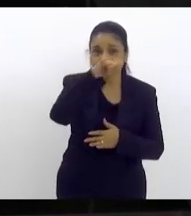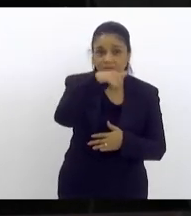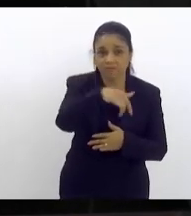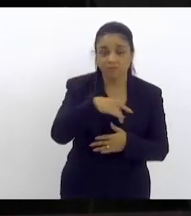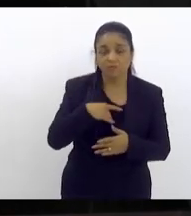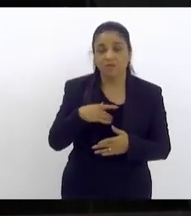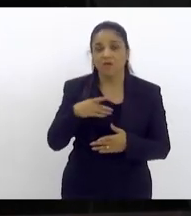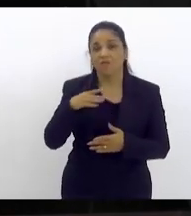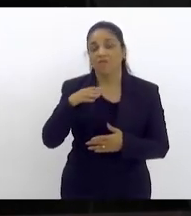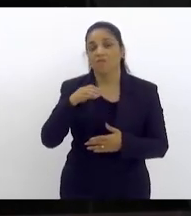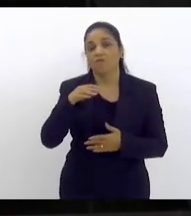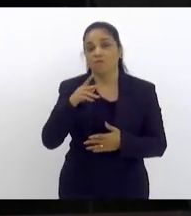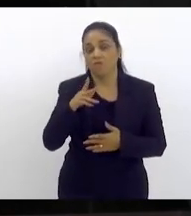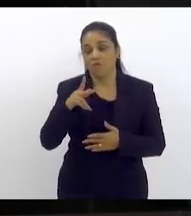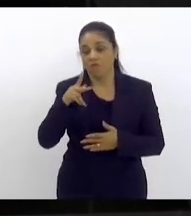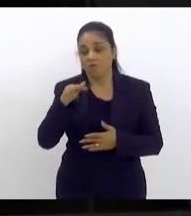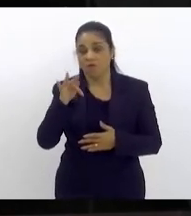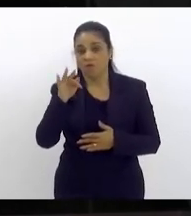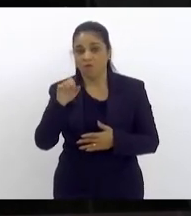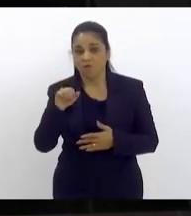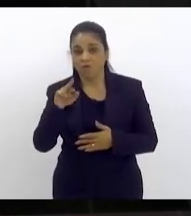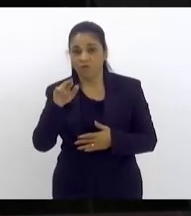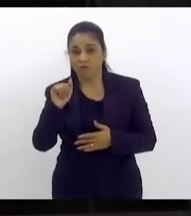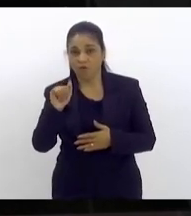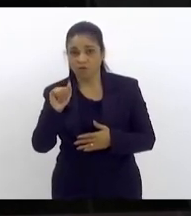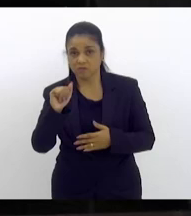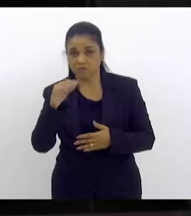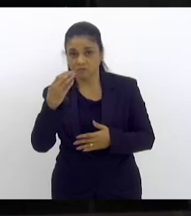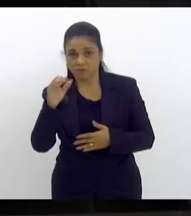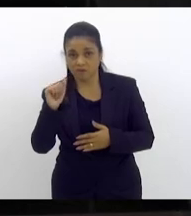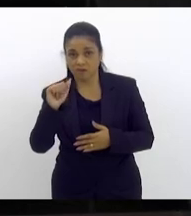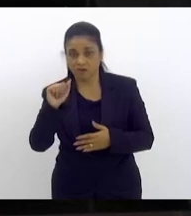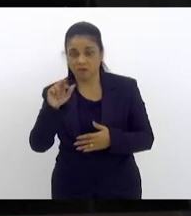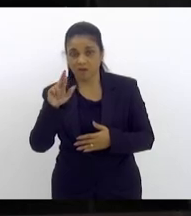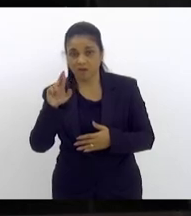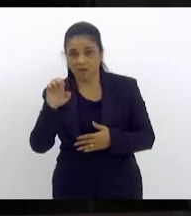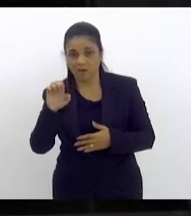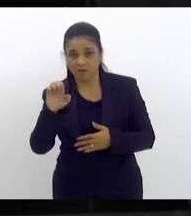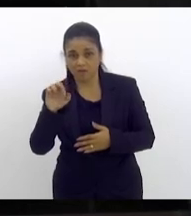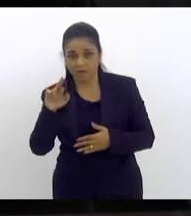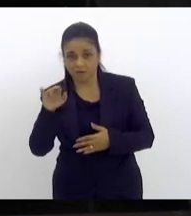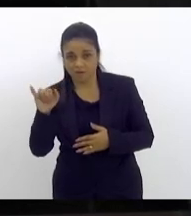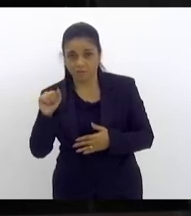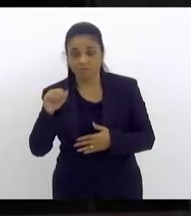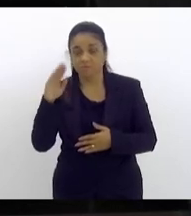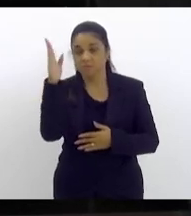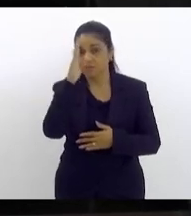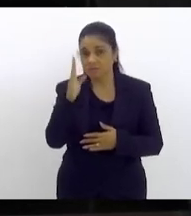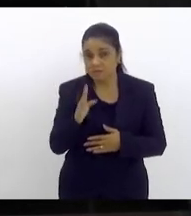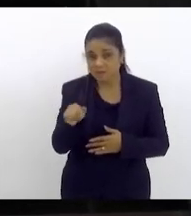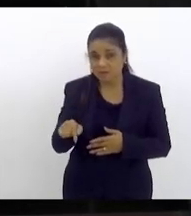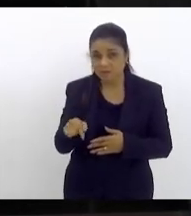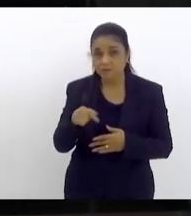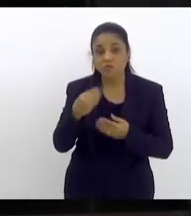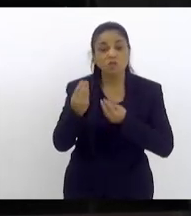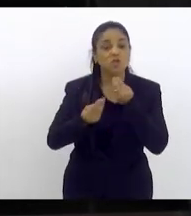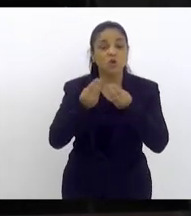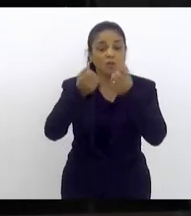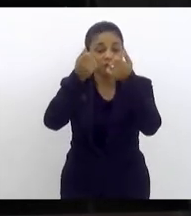Brasileira mas não vão conseguir explicar como no governo bolsonaro